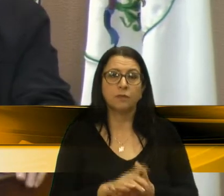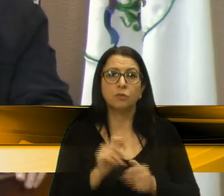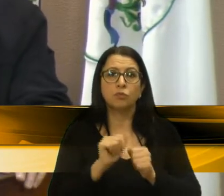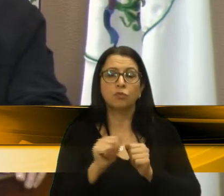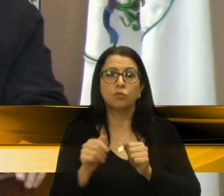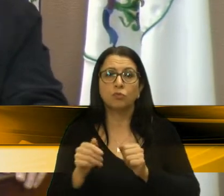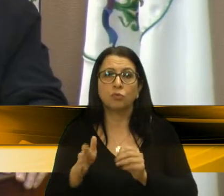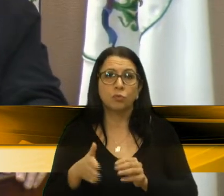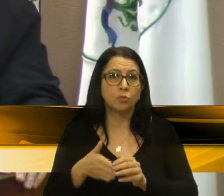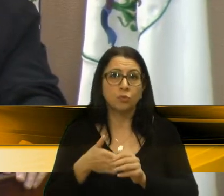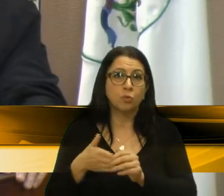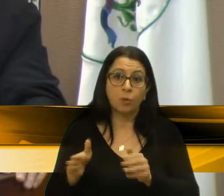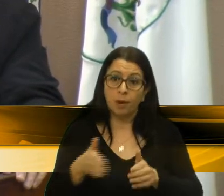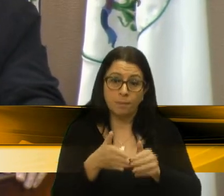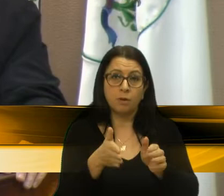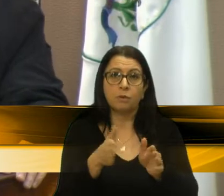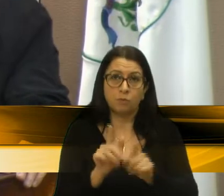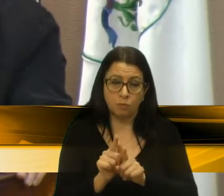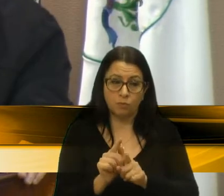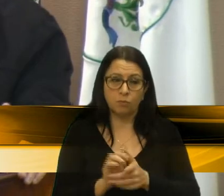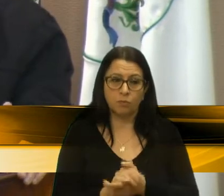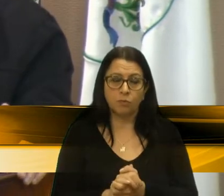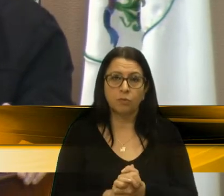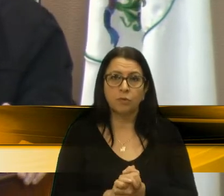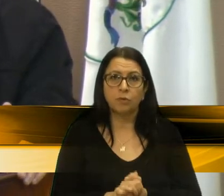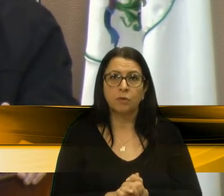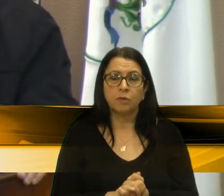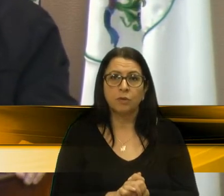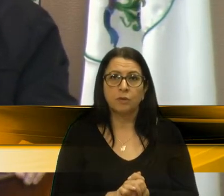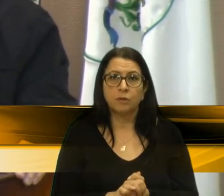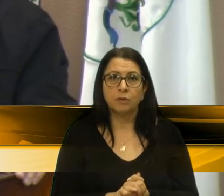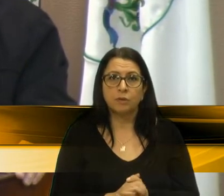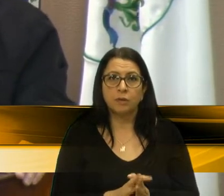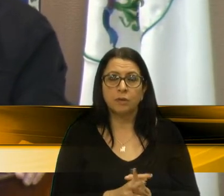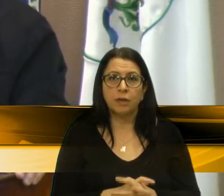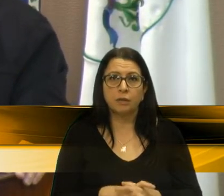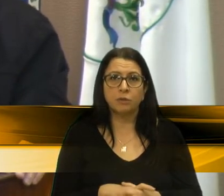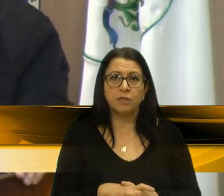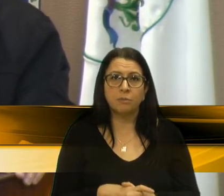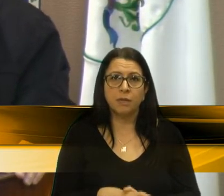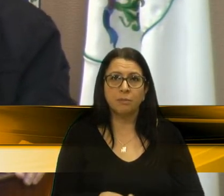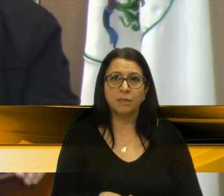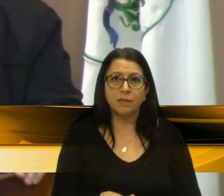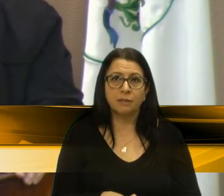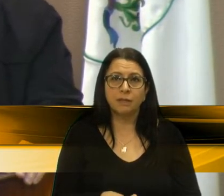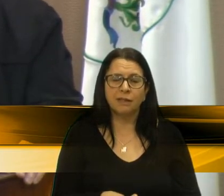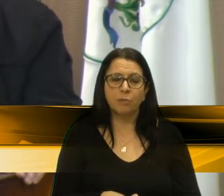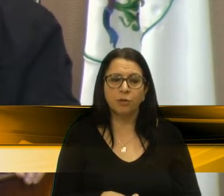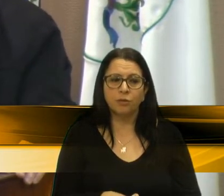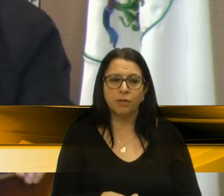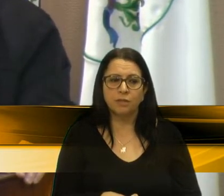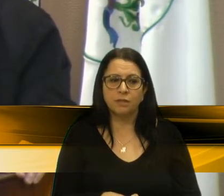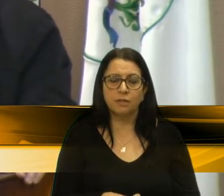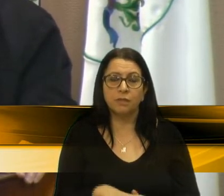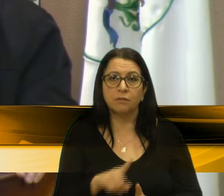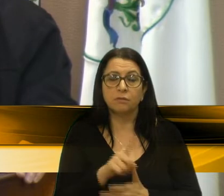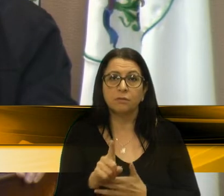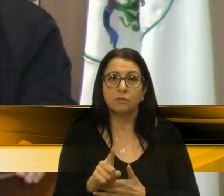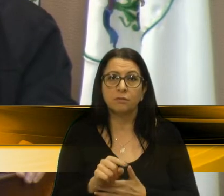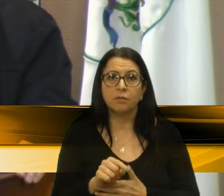caminho, né, 15 anos depois, né, é incluído no caminho. E aí se